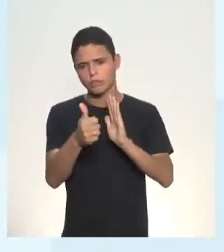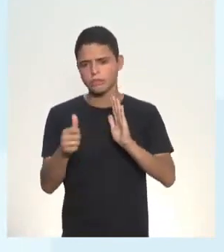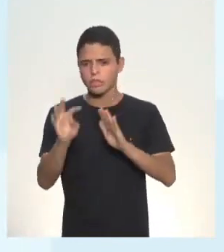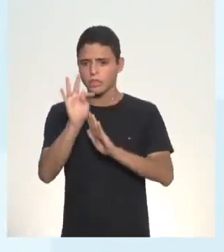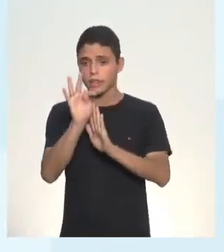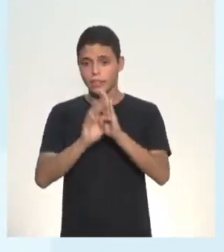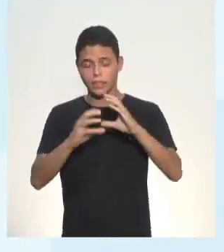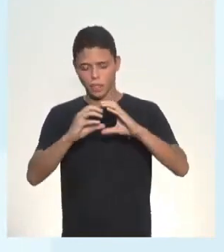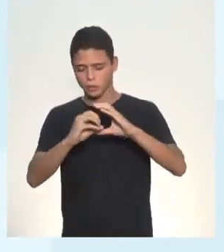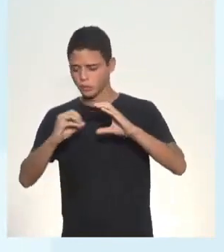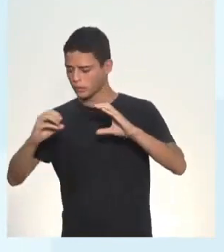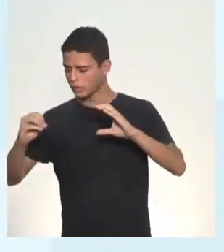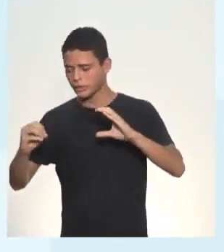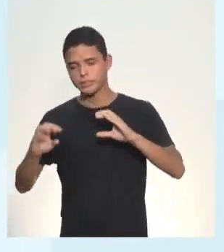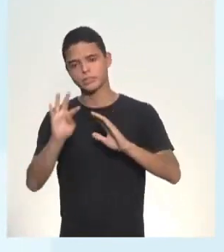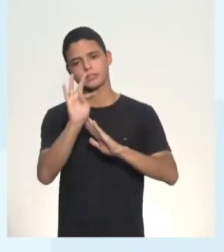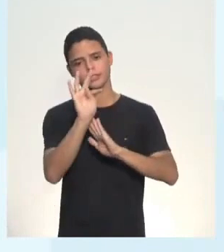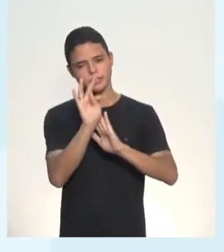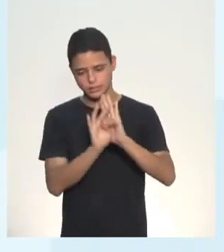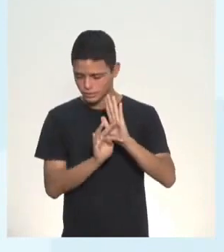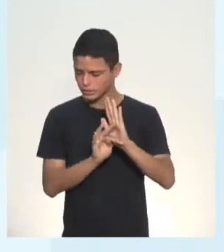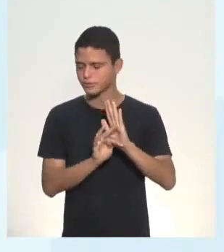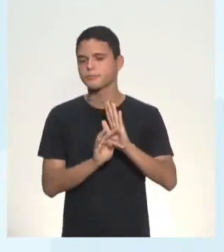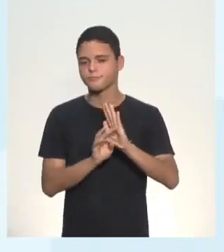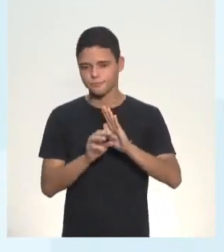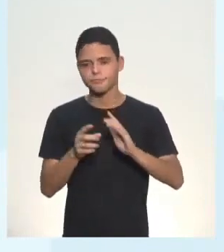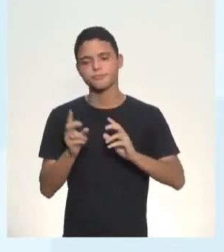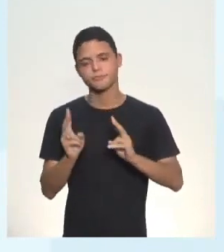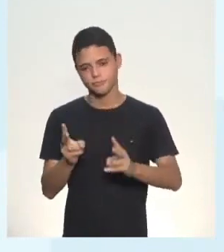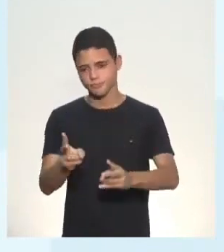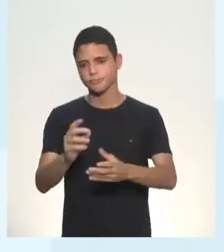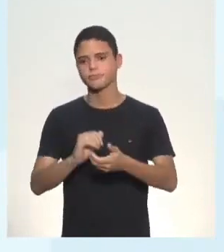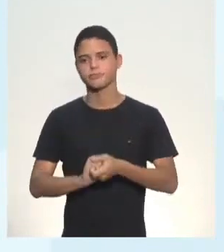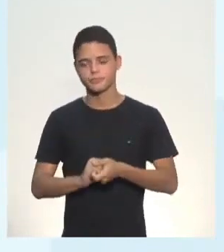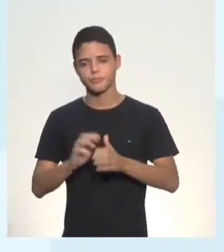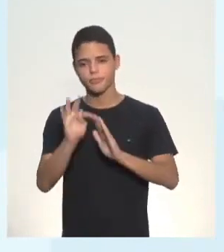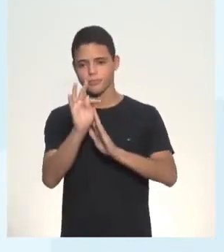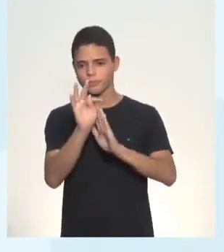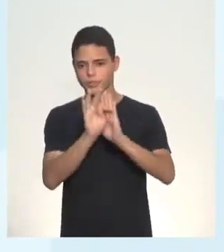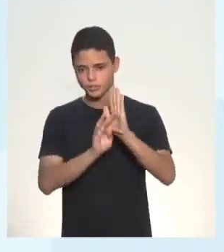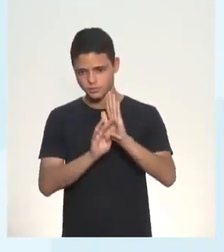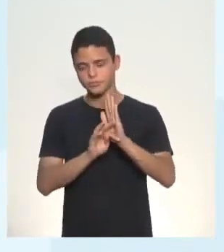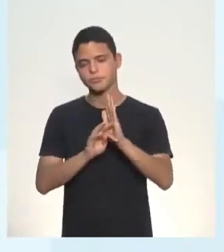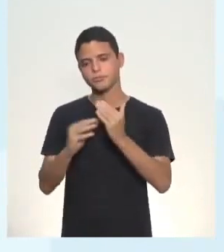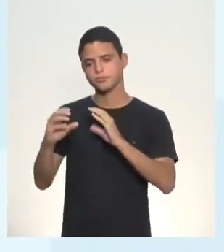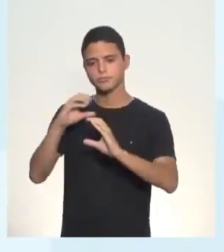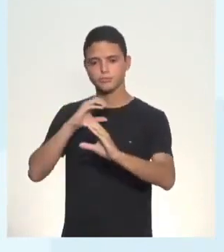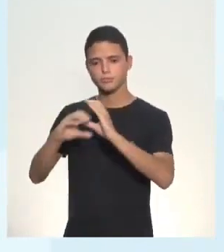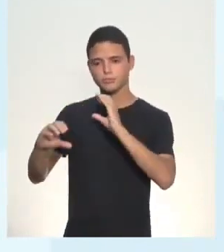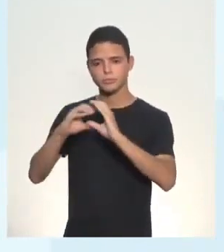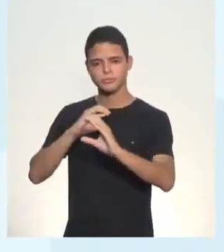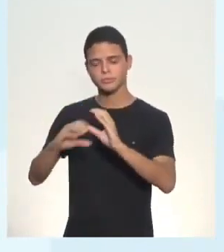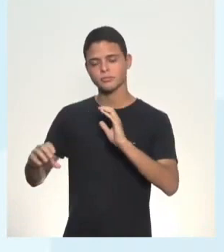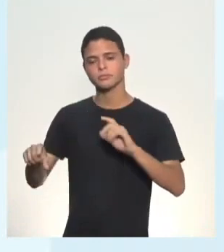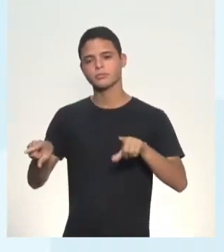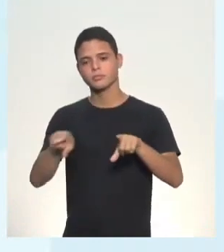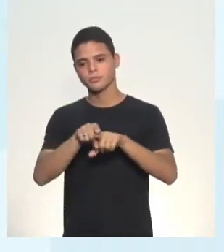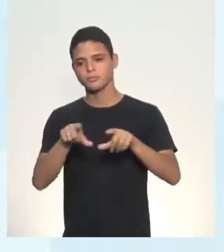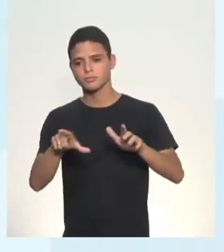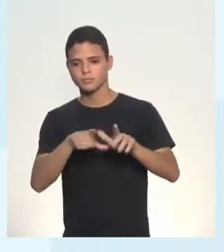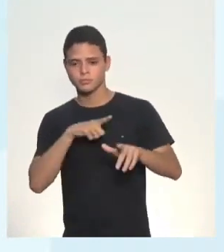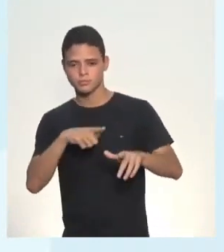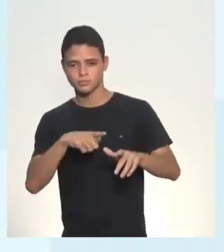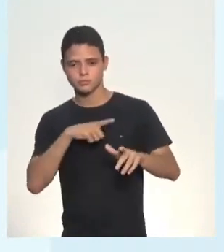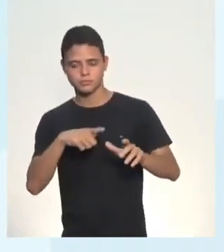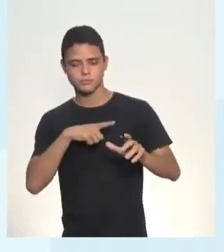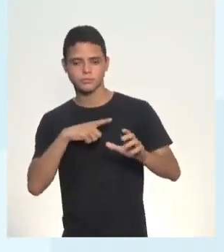emojis que vocês acabaram de mandar, todos são texto, certo? Então, o texto é comunicação. Então, eu tenho os textos verbais, que